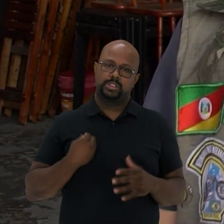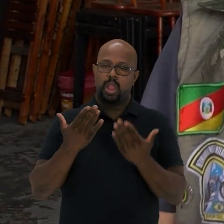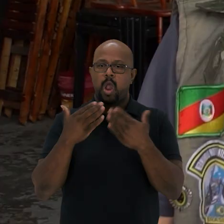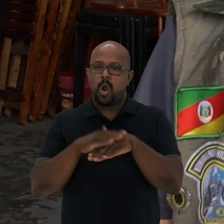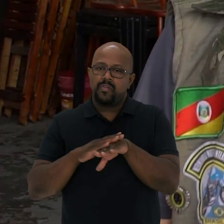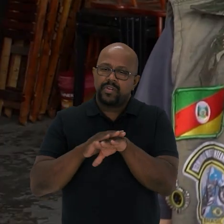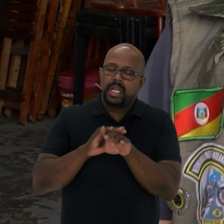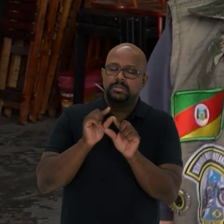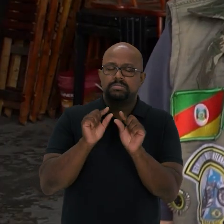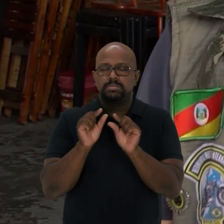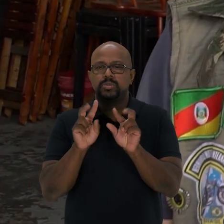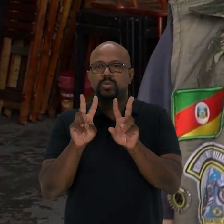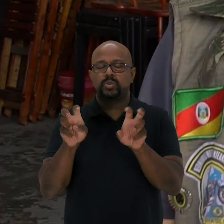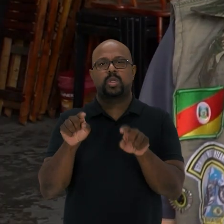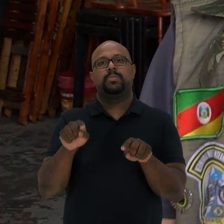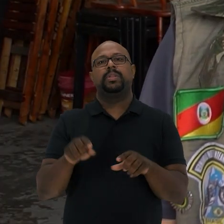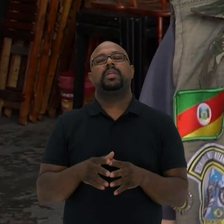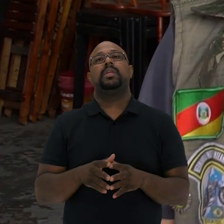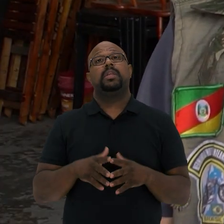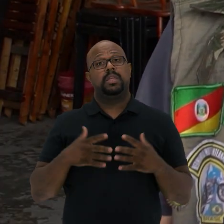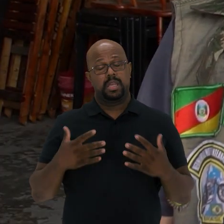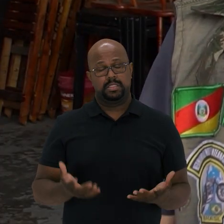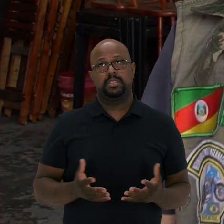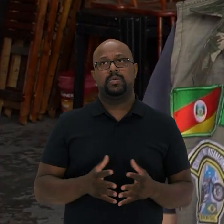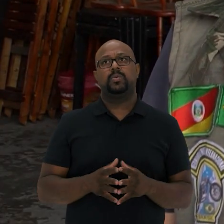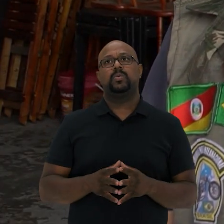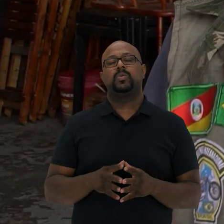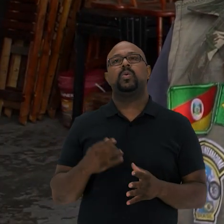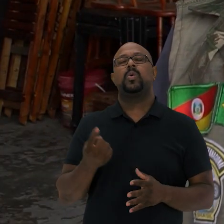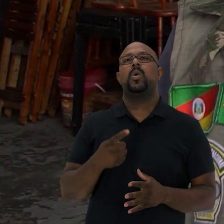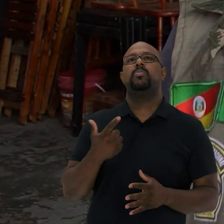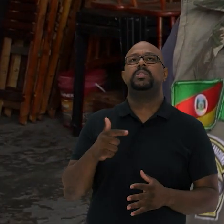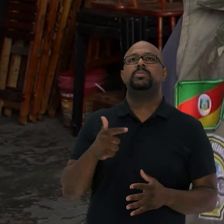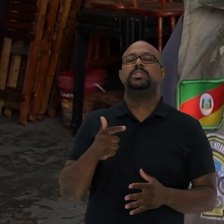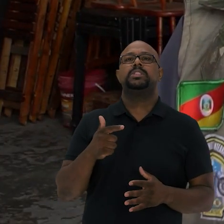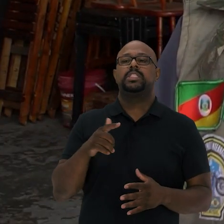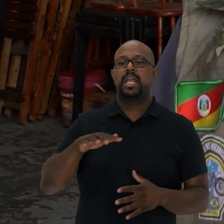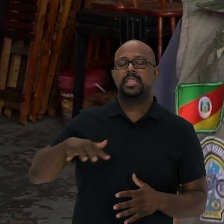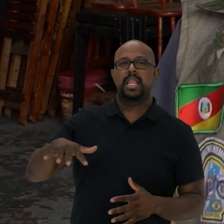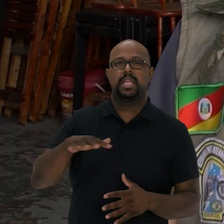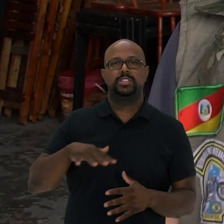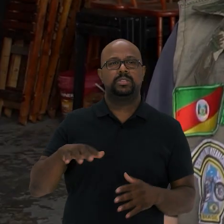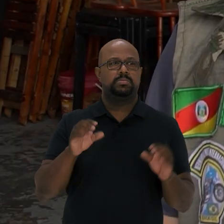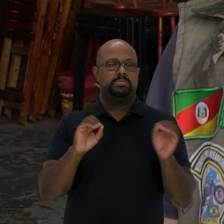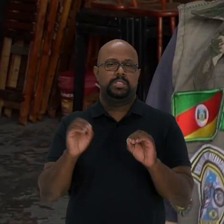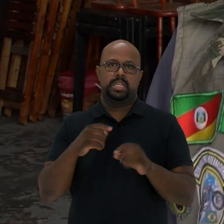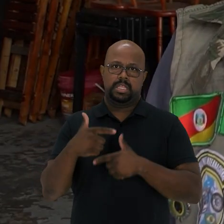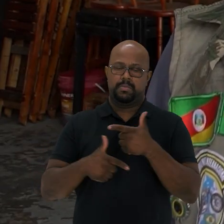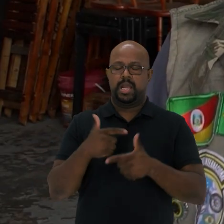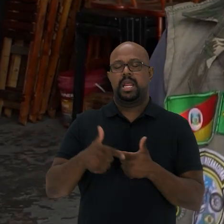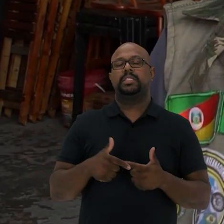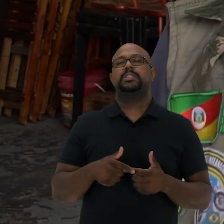existiam conversas preliminares sobre esse assunto. E aí, então, como não tinha na região ninguém